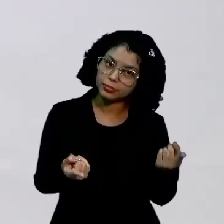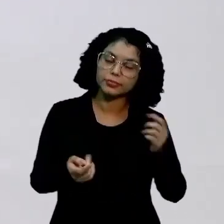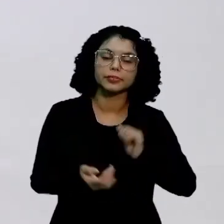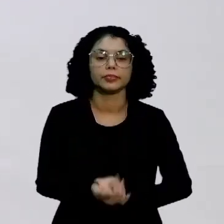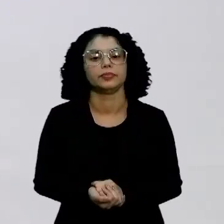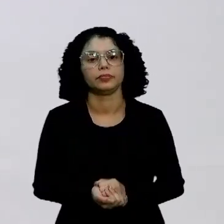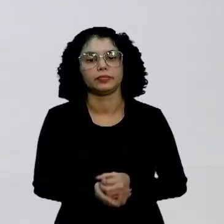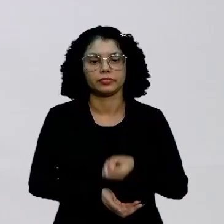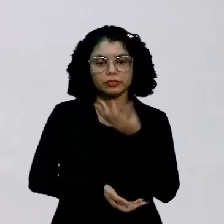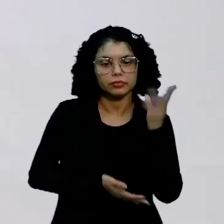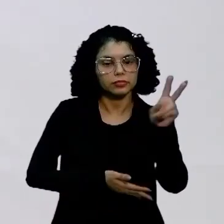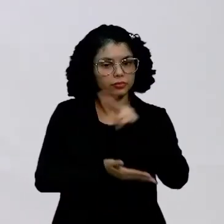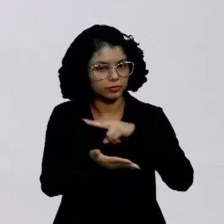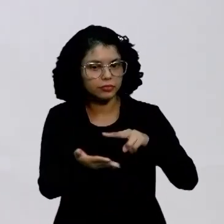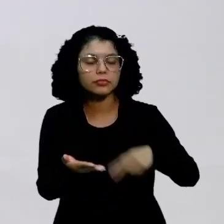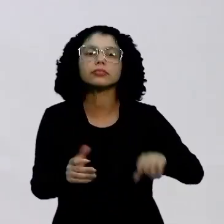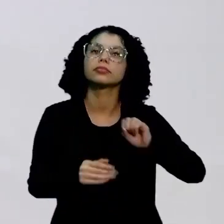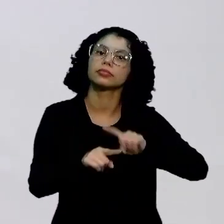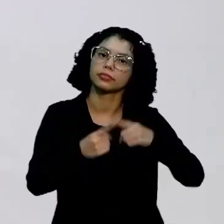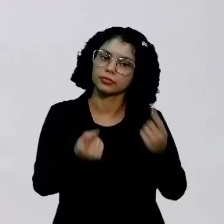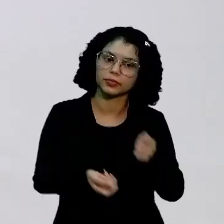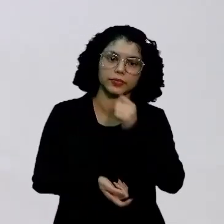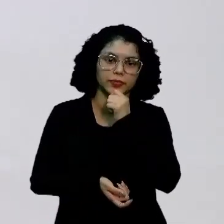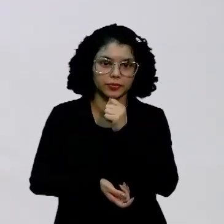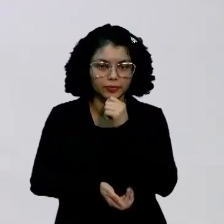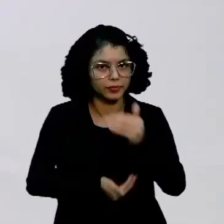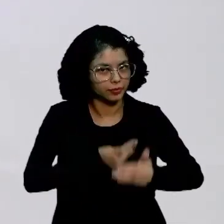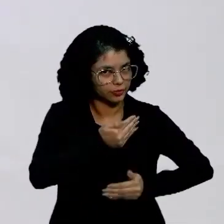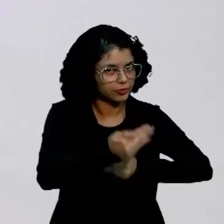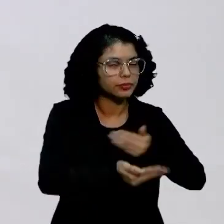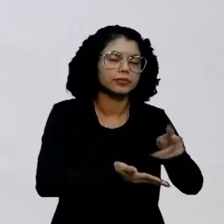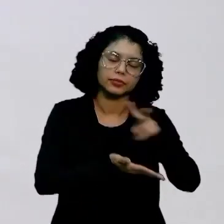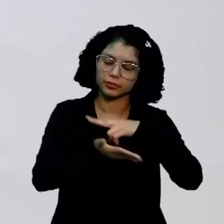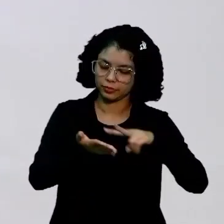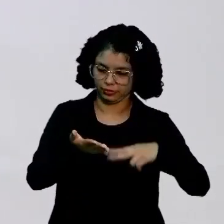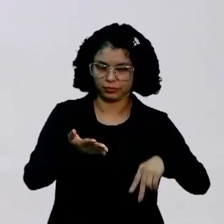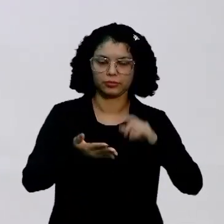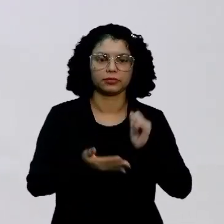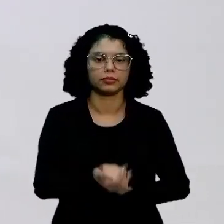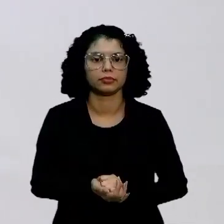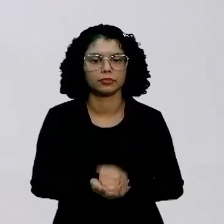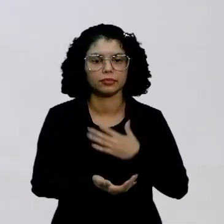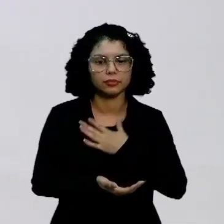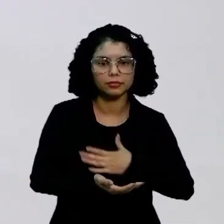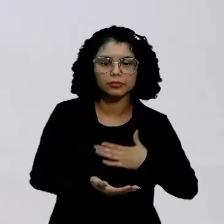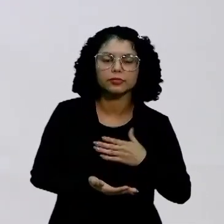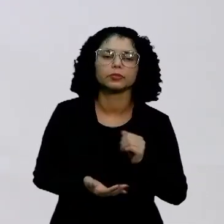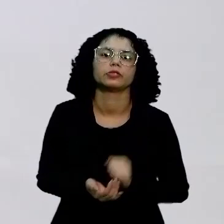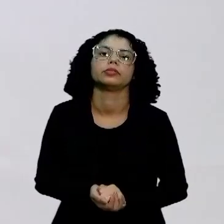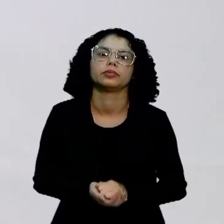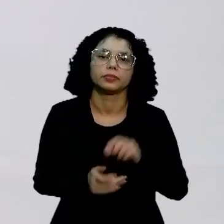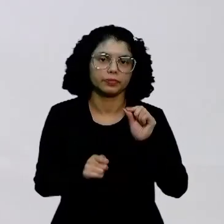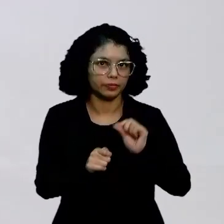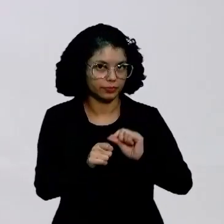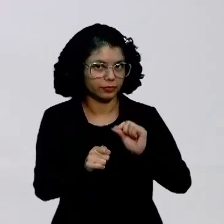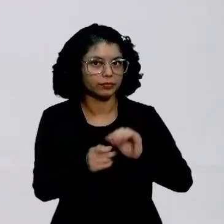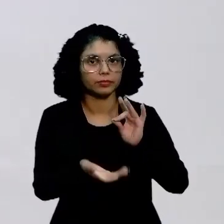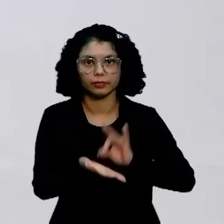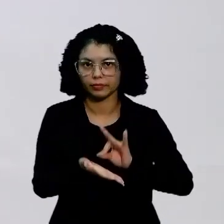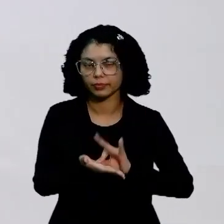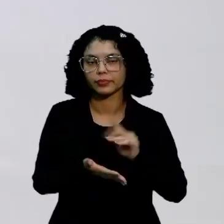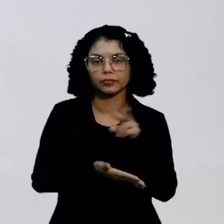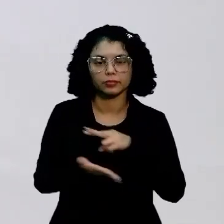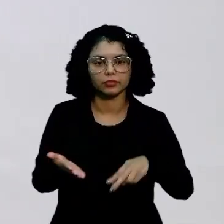felizmente, para os bons leitores ou para os que ainda estão nesse processo de gostar de fato da leitura,